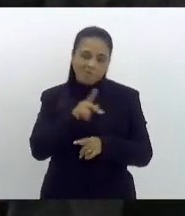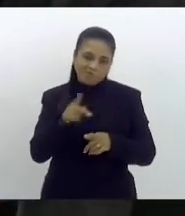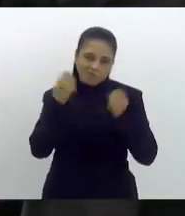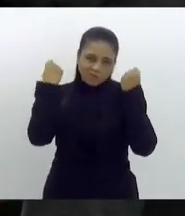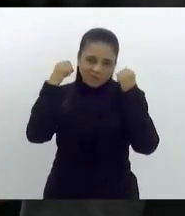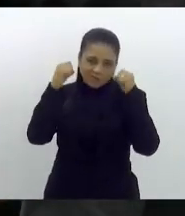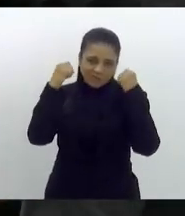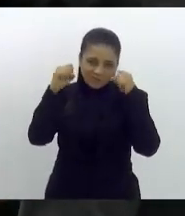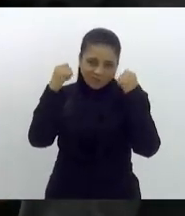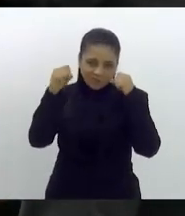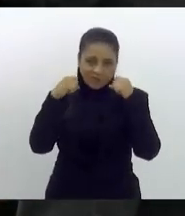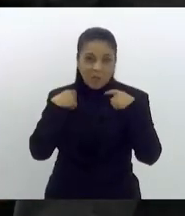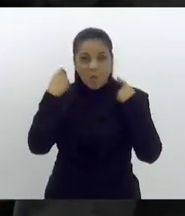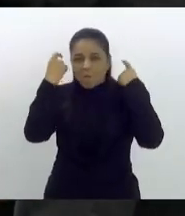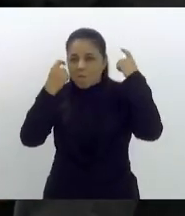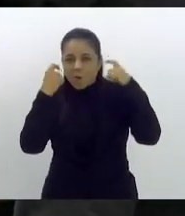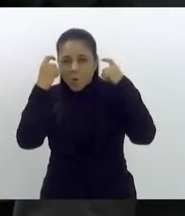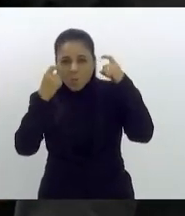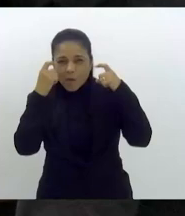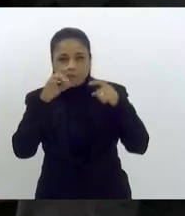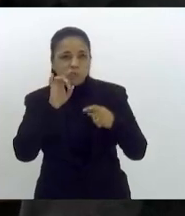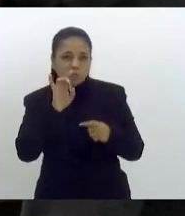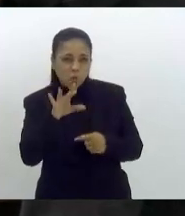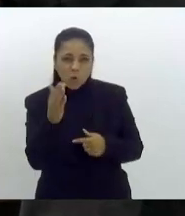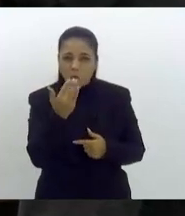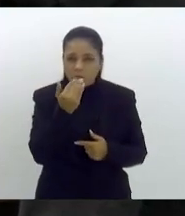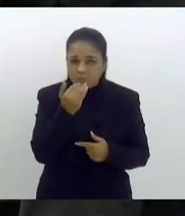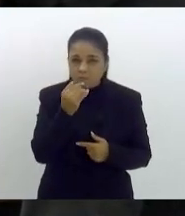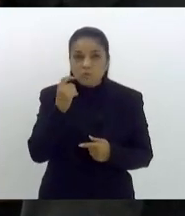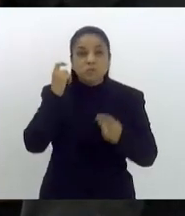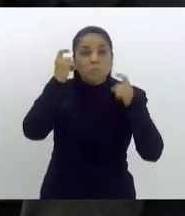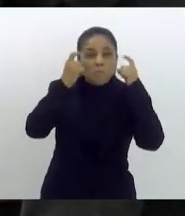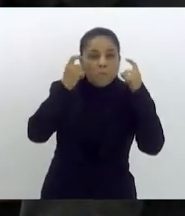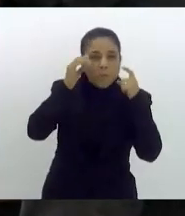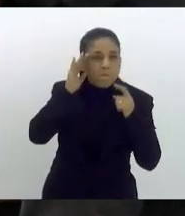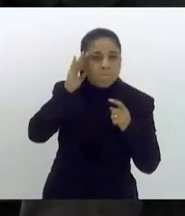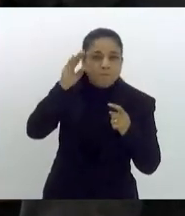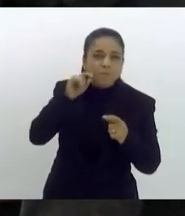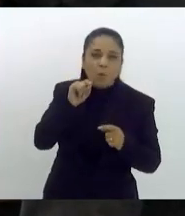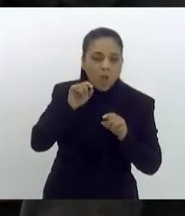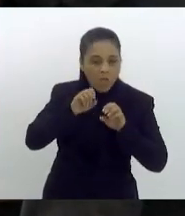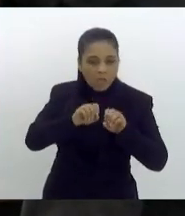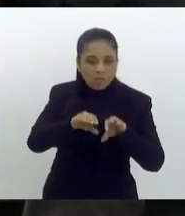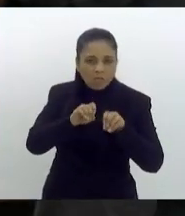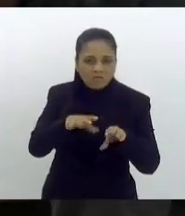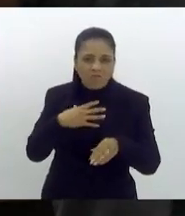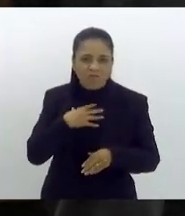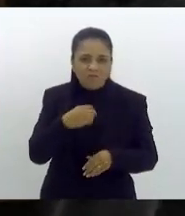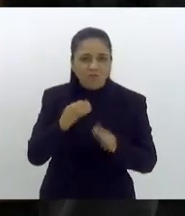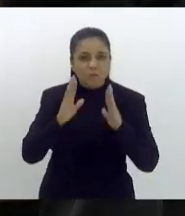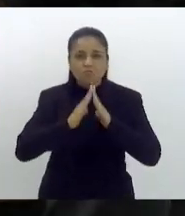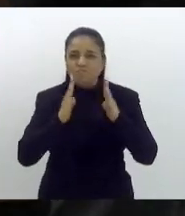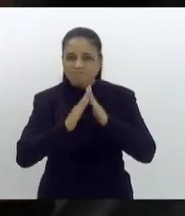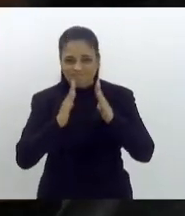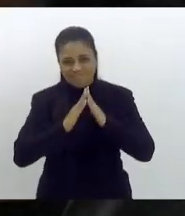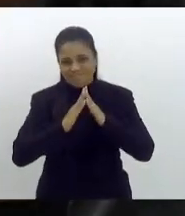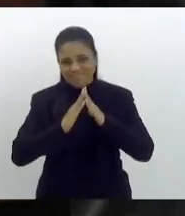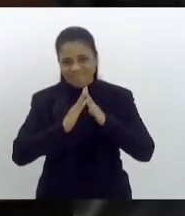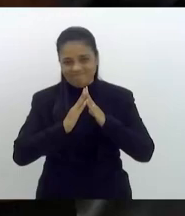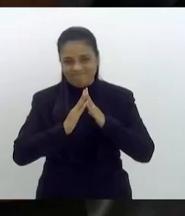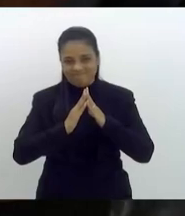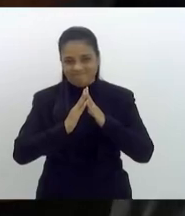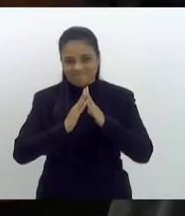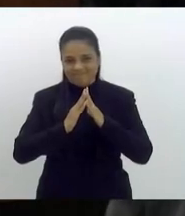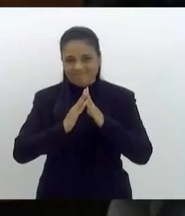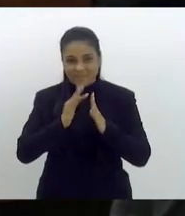ao invés de estarem preocupados apenas com a alimentação se preocupem com a educação que vocês dão para o seu filho em casa porque daqui a